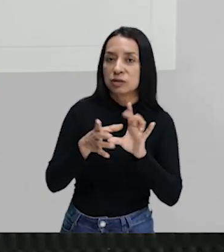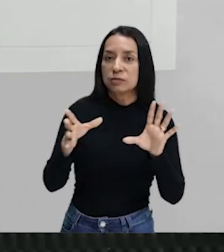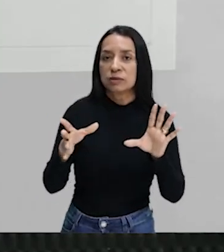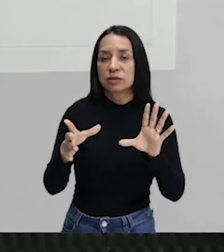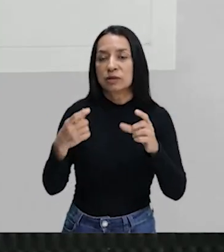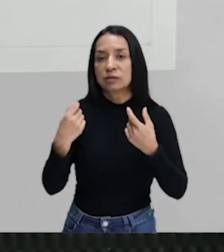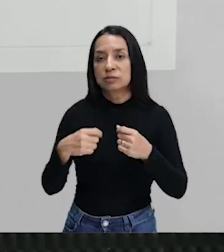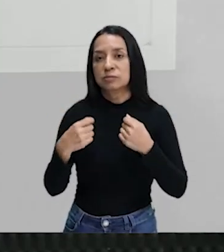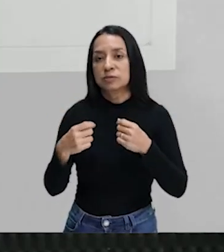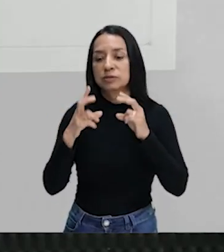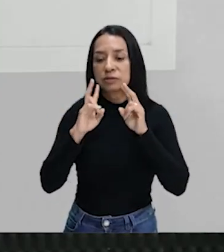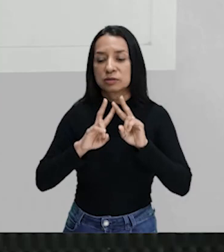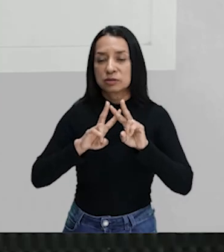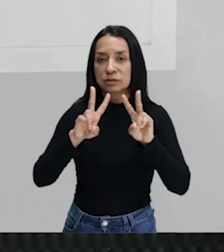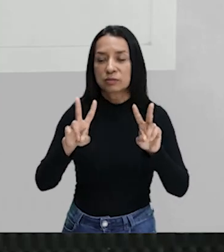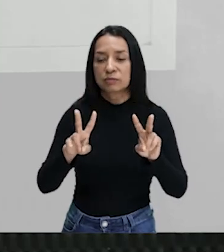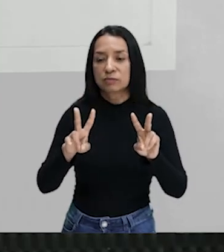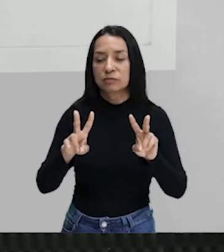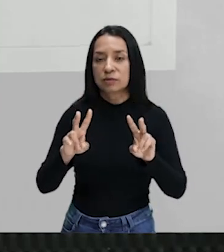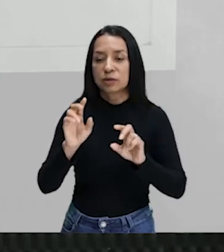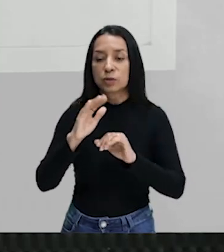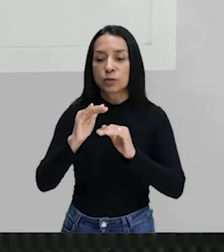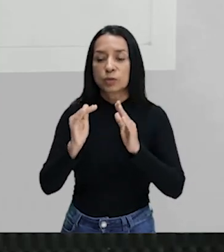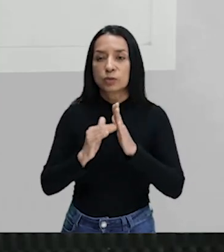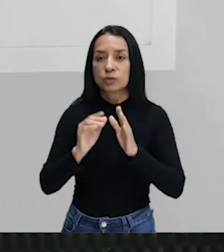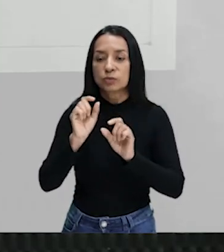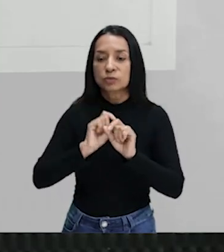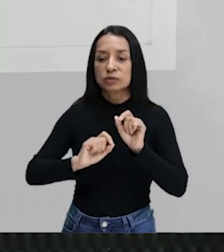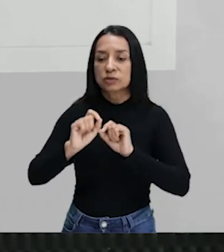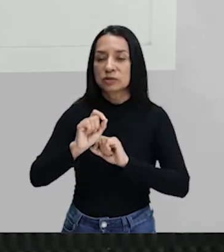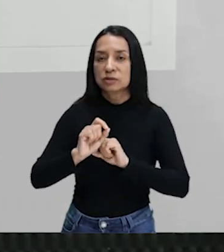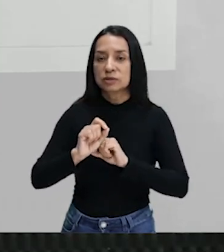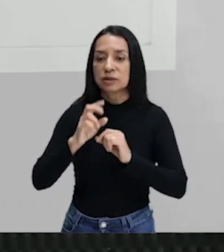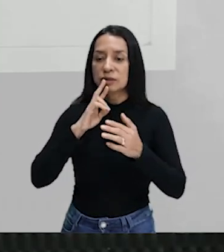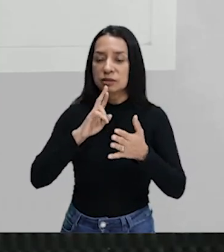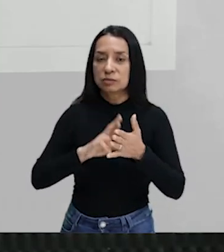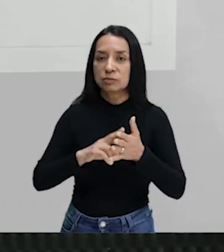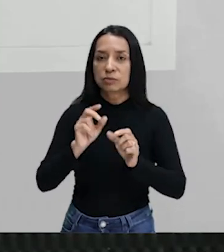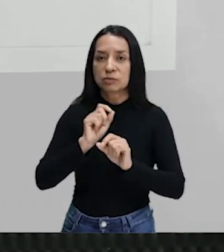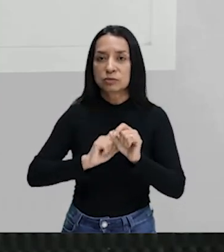em consequência, tá, tudo aquilo que será fruto